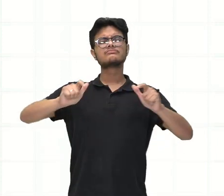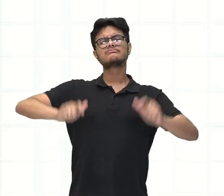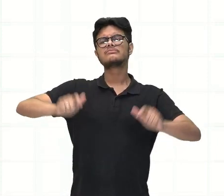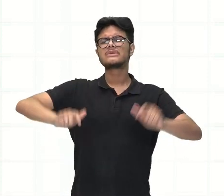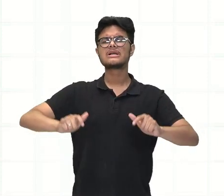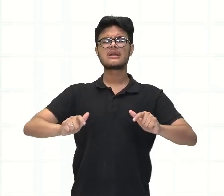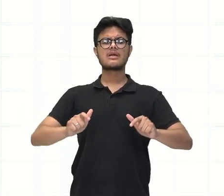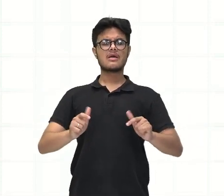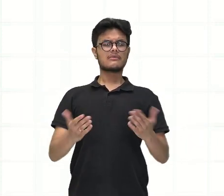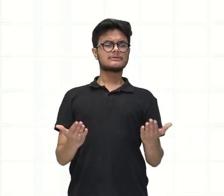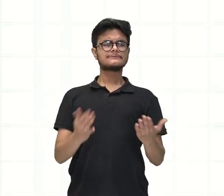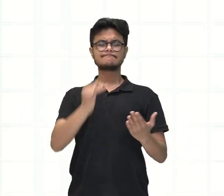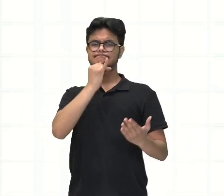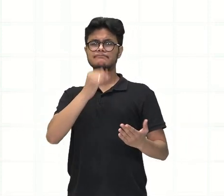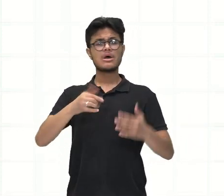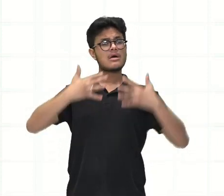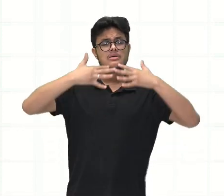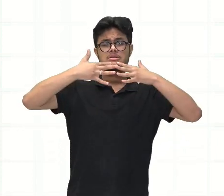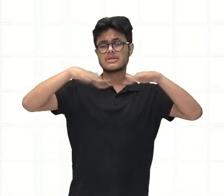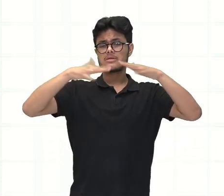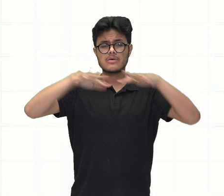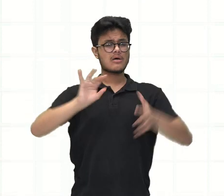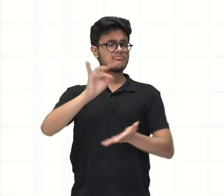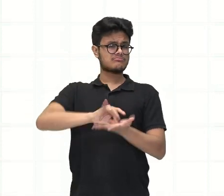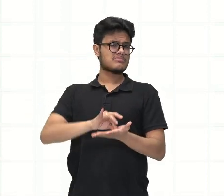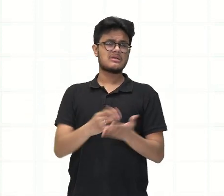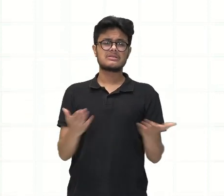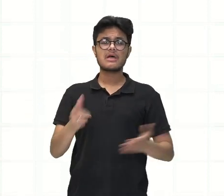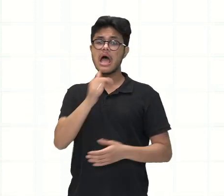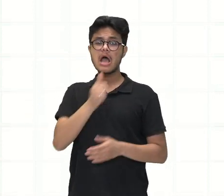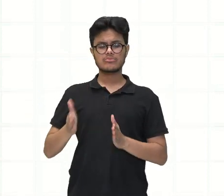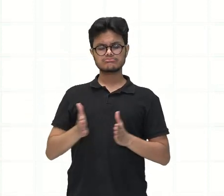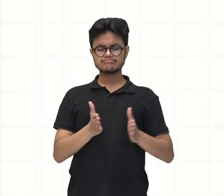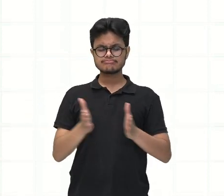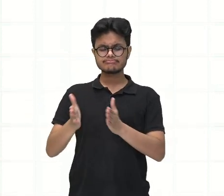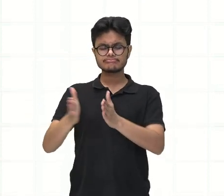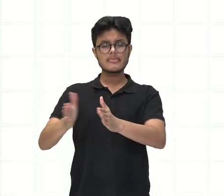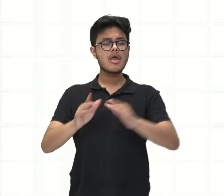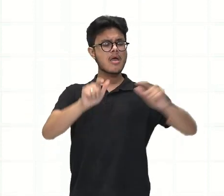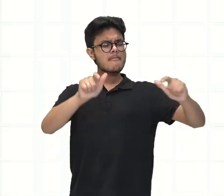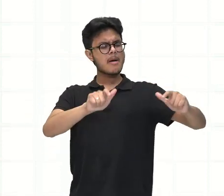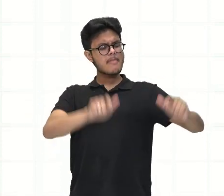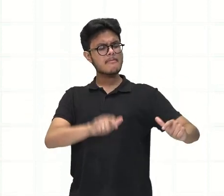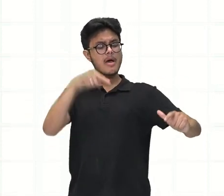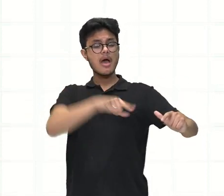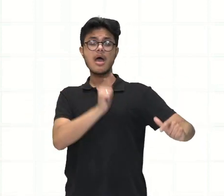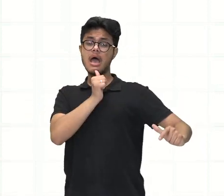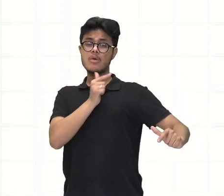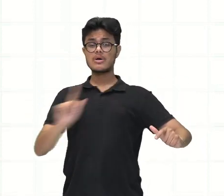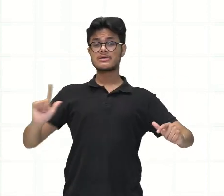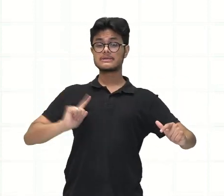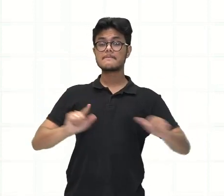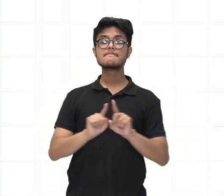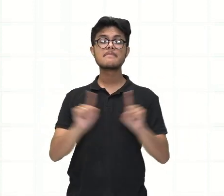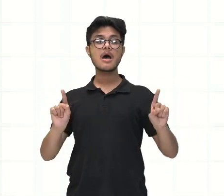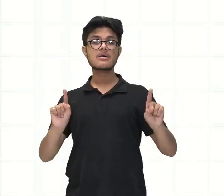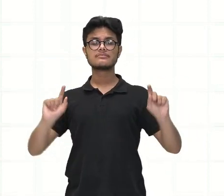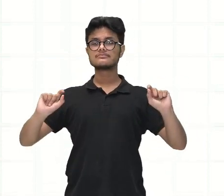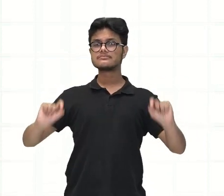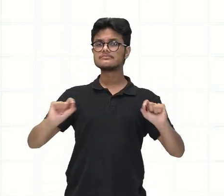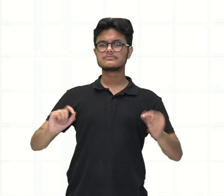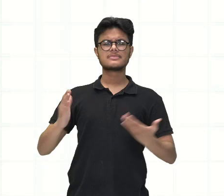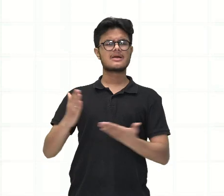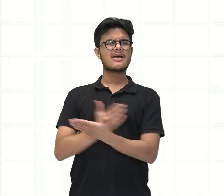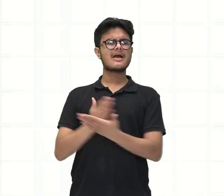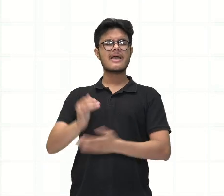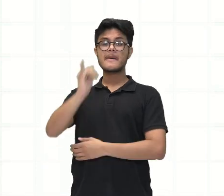ela está ali de modo natural, São rios, são lagos, mas também pode ter aquele